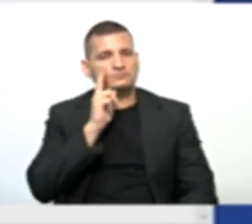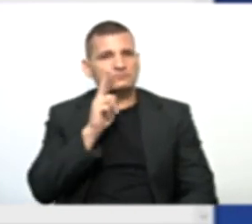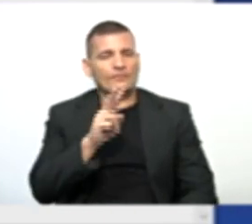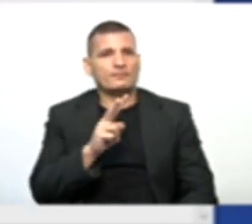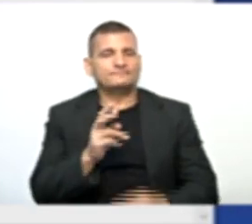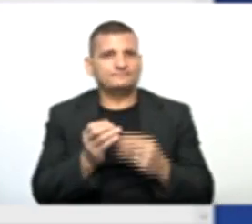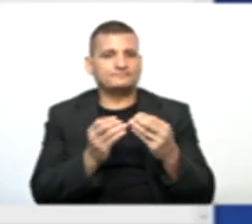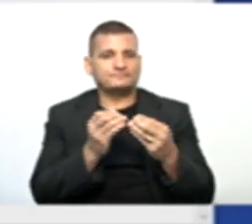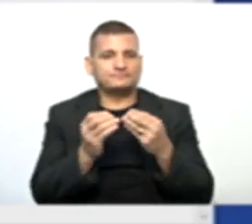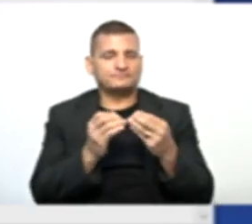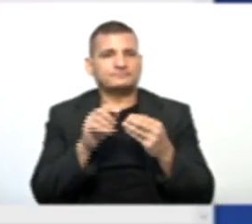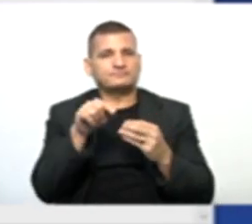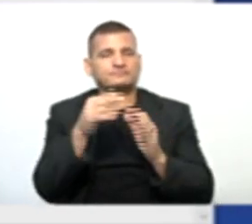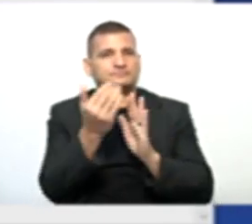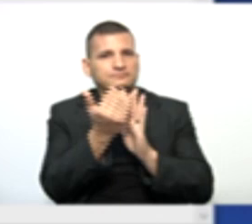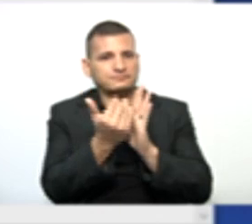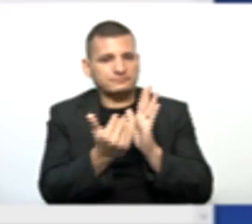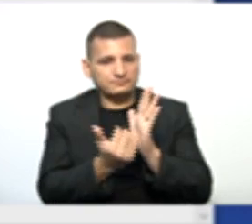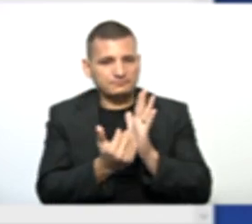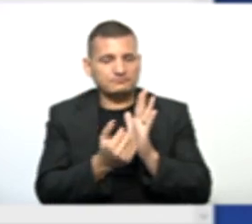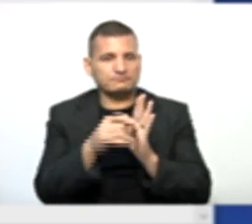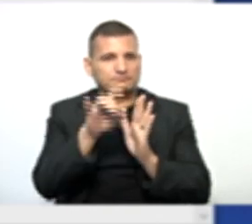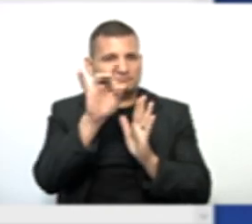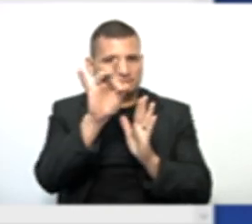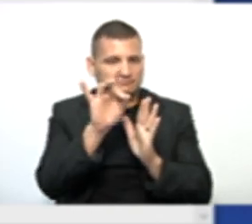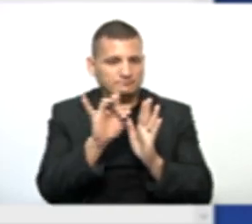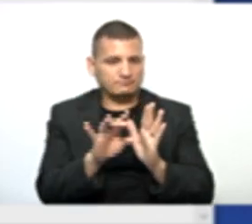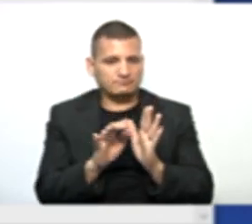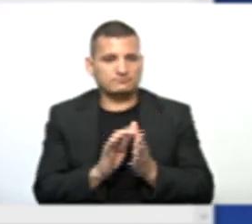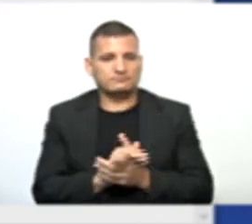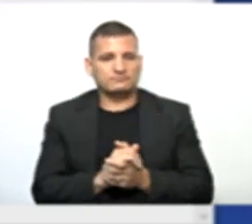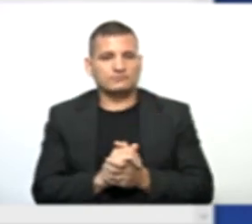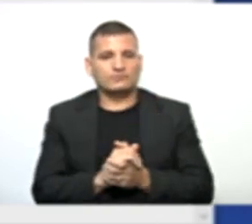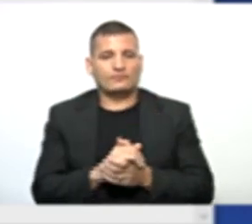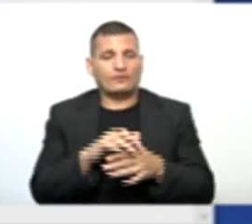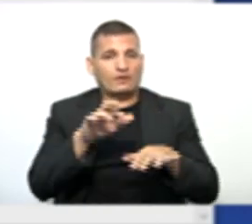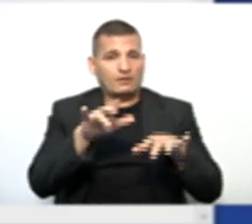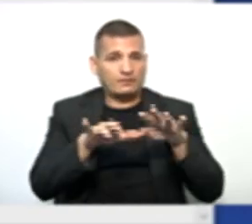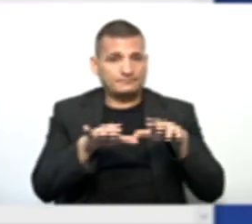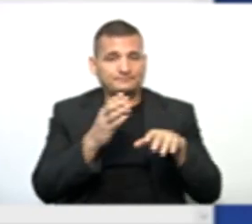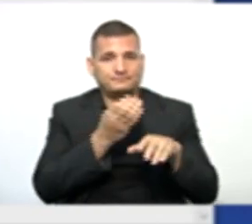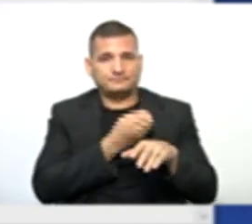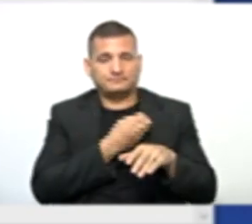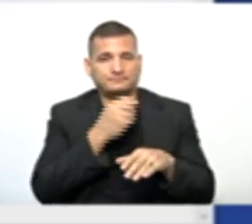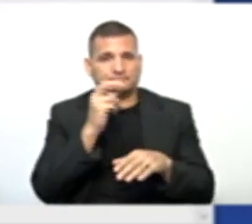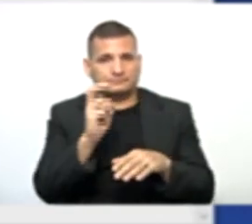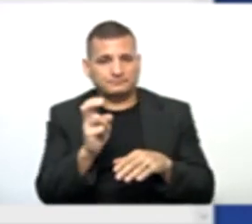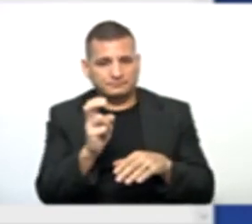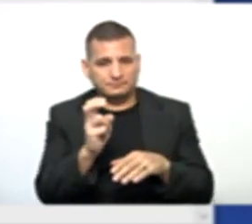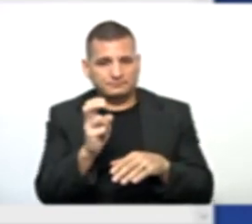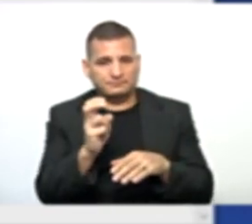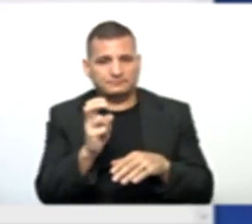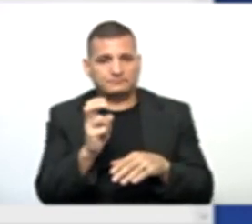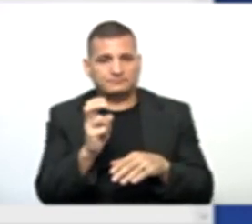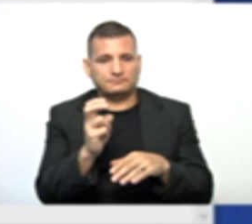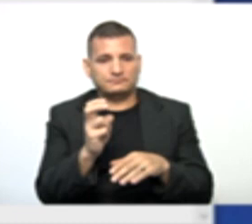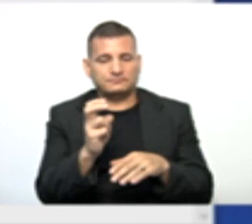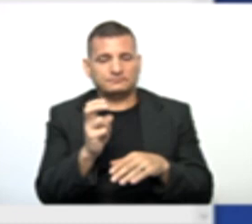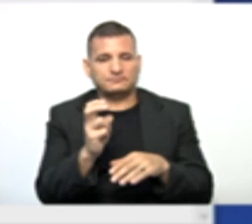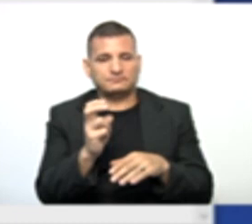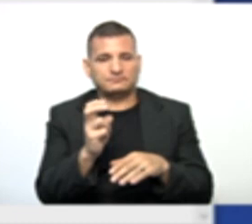comando, desse programa, comando a comando. Então, eu digitei aqui um número, que foi o 5, e pedi que